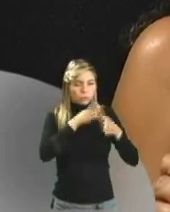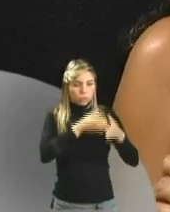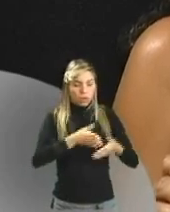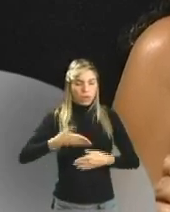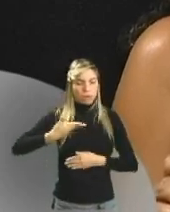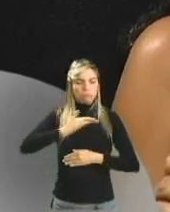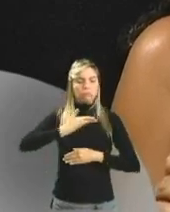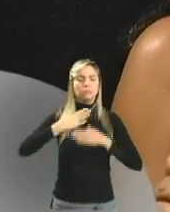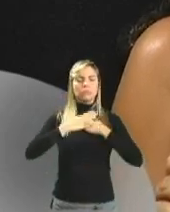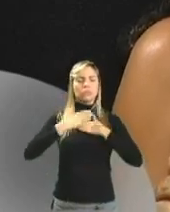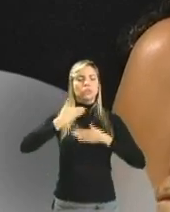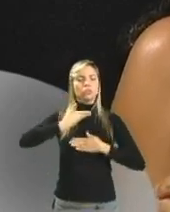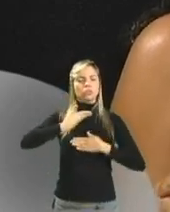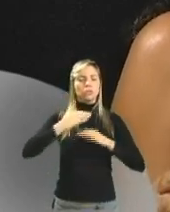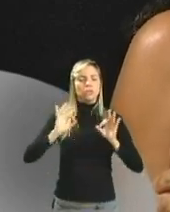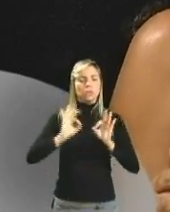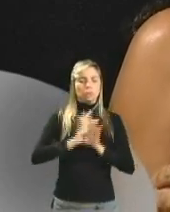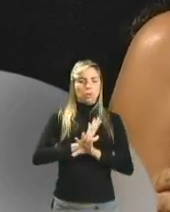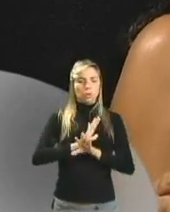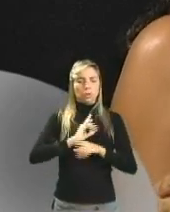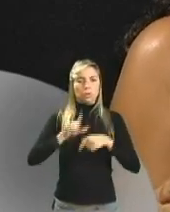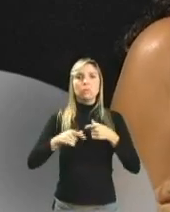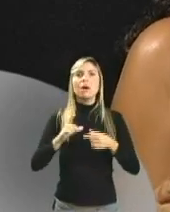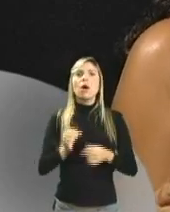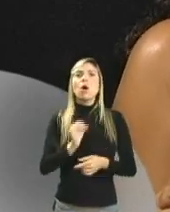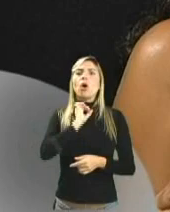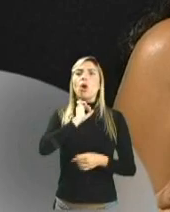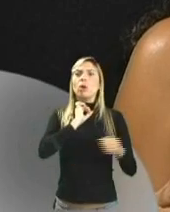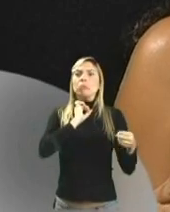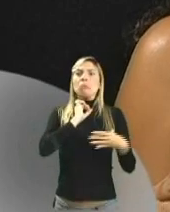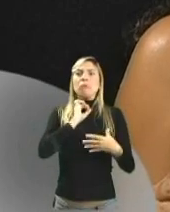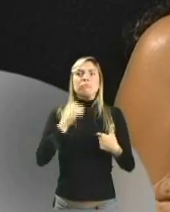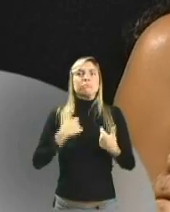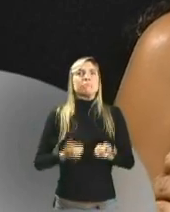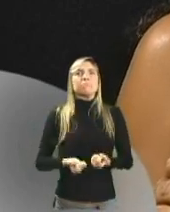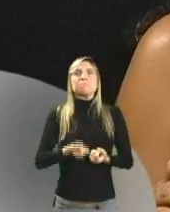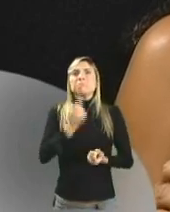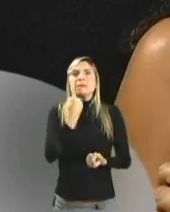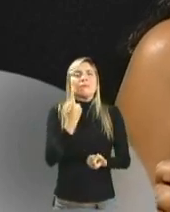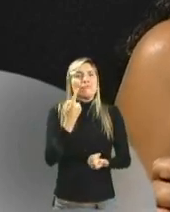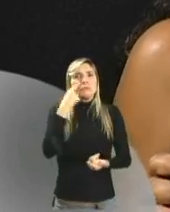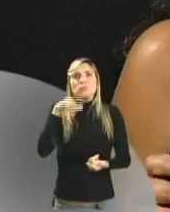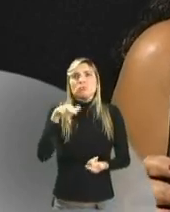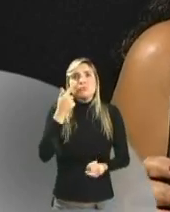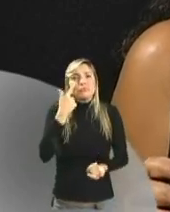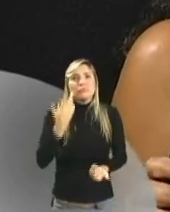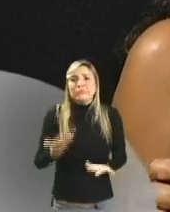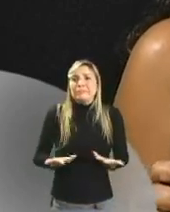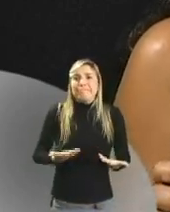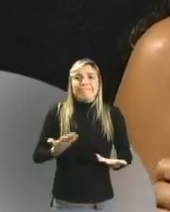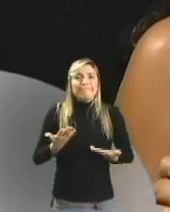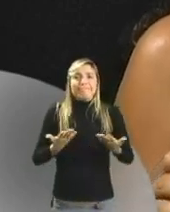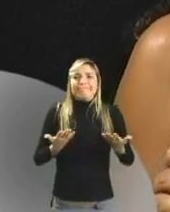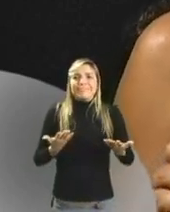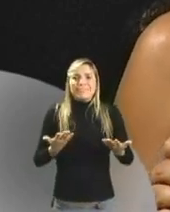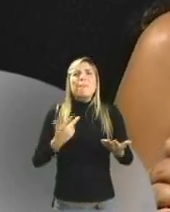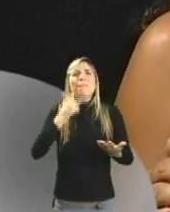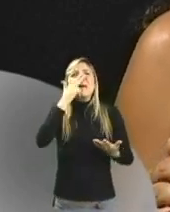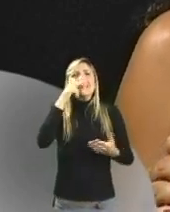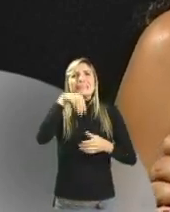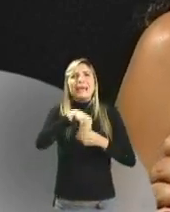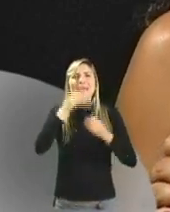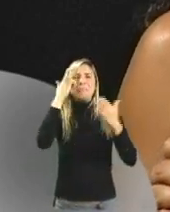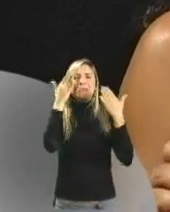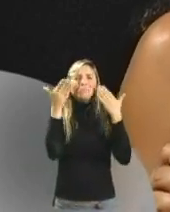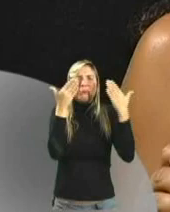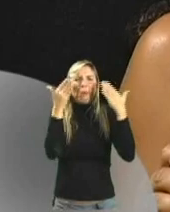com uma bolsa, né? Sai com uma peça a mais no corpo que eles nem conheciam, não tinham nem noção do que era. Então,